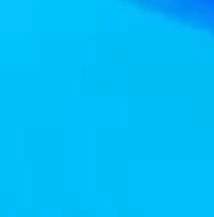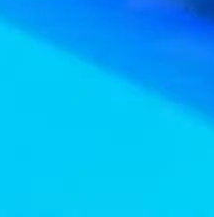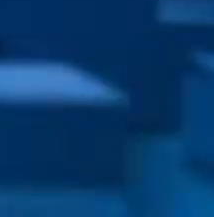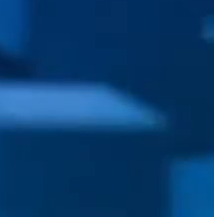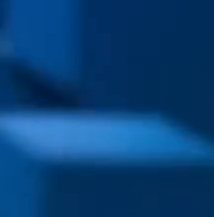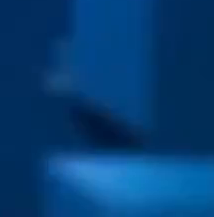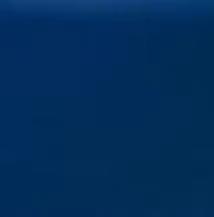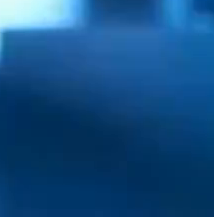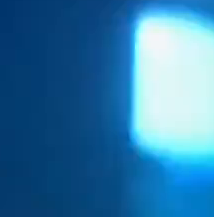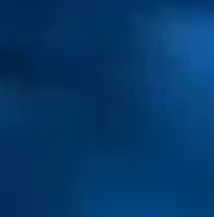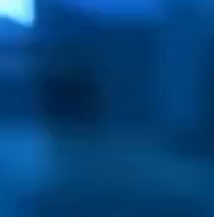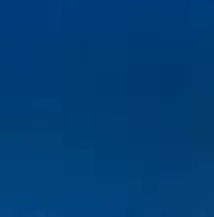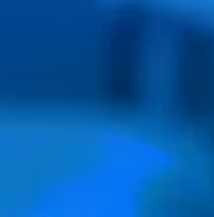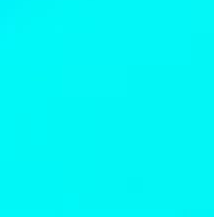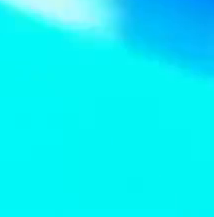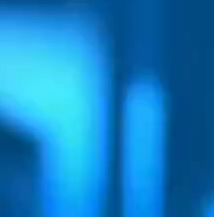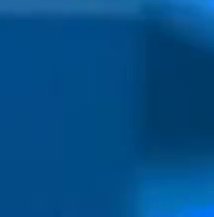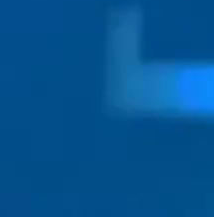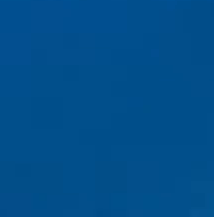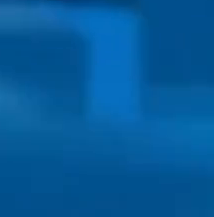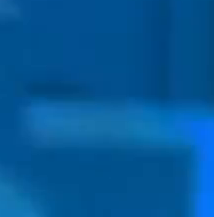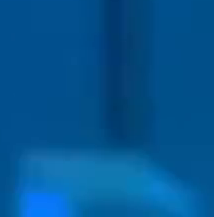E aí